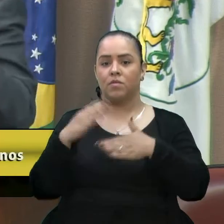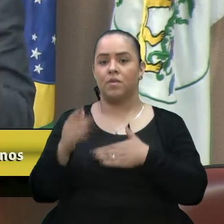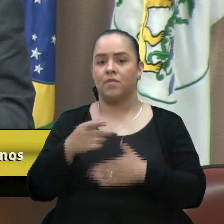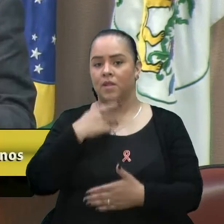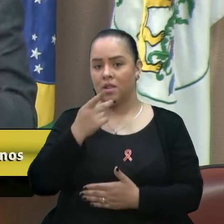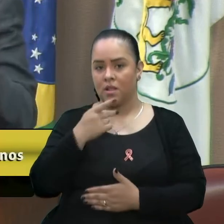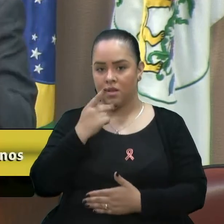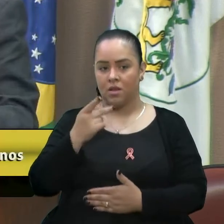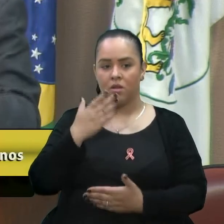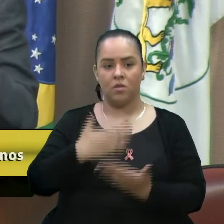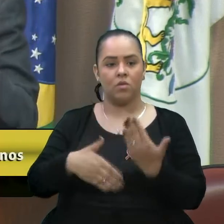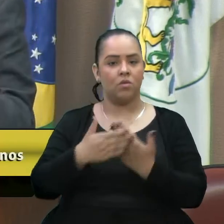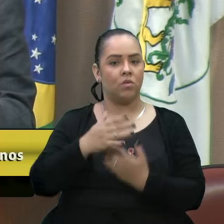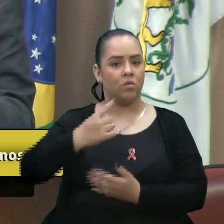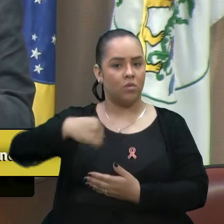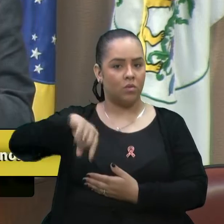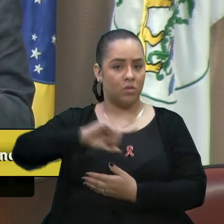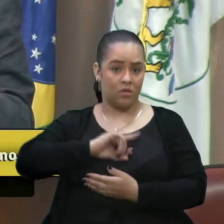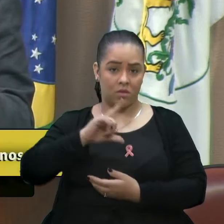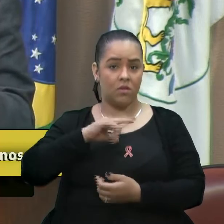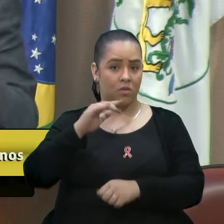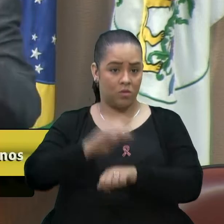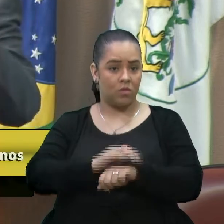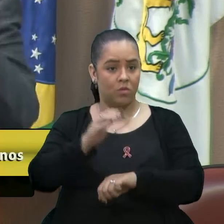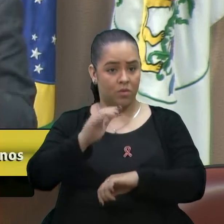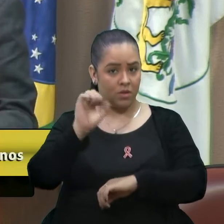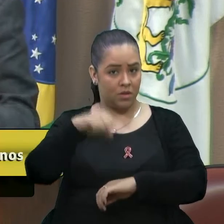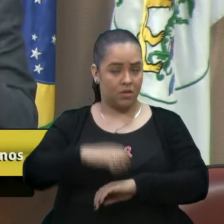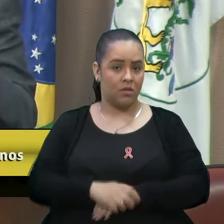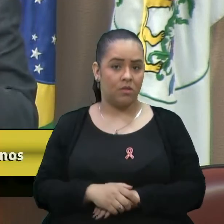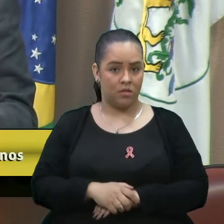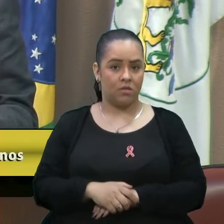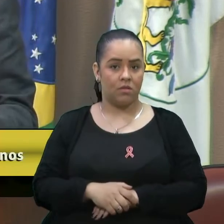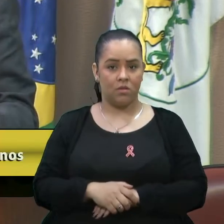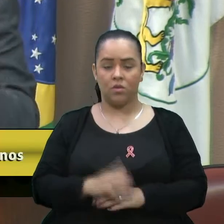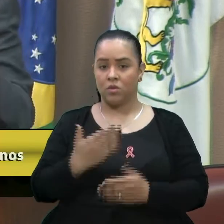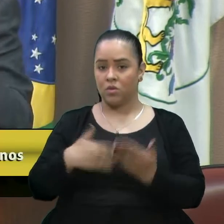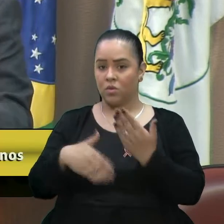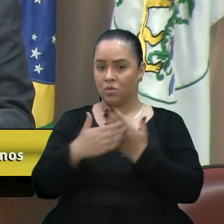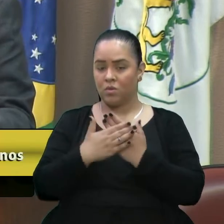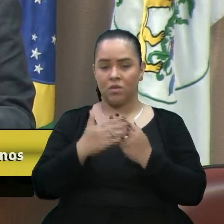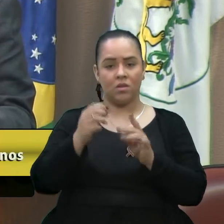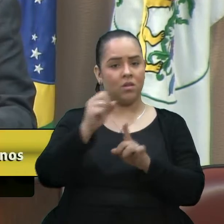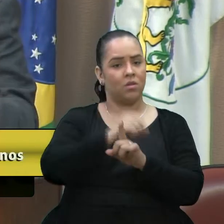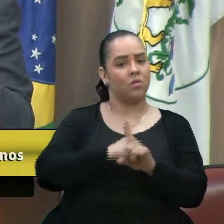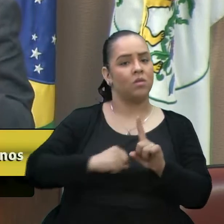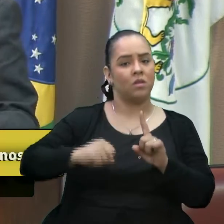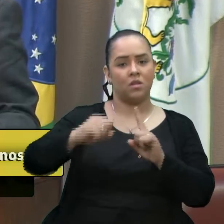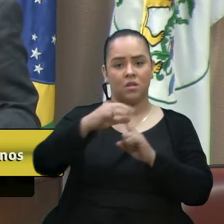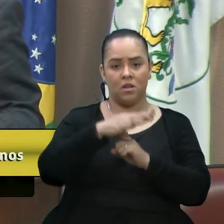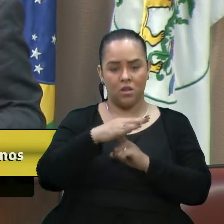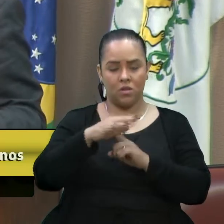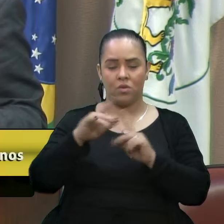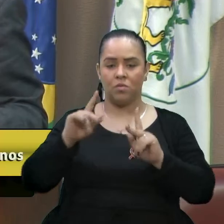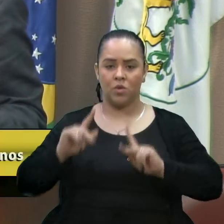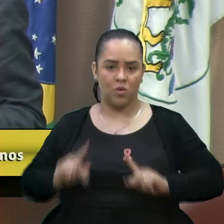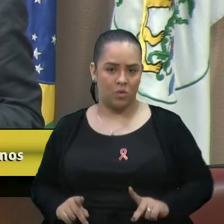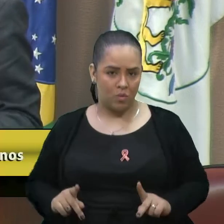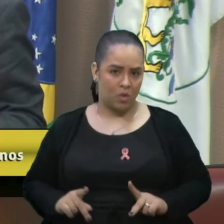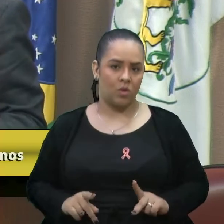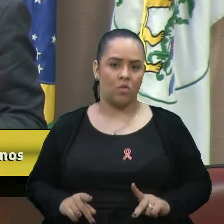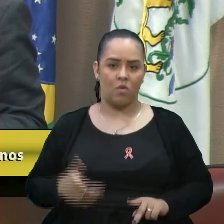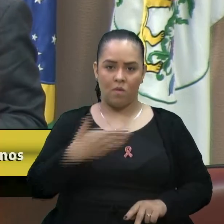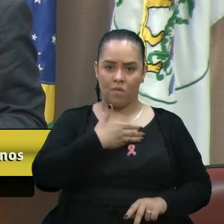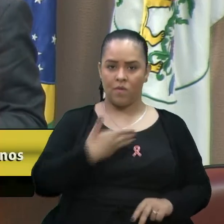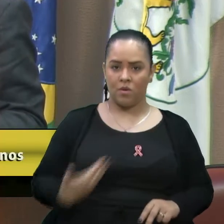que todos nós temos culpa. Toda a sociedade, poder público e pessoas como nós,